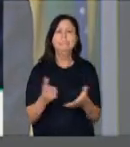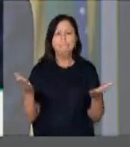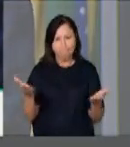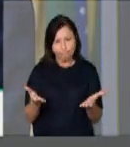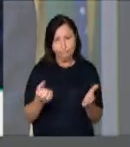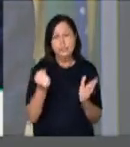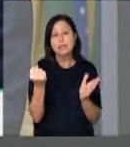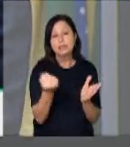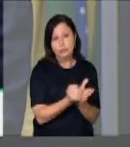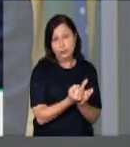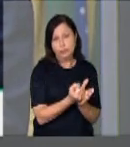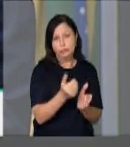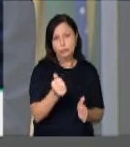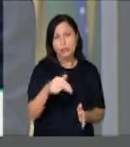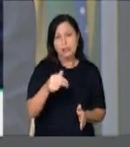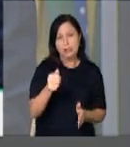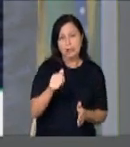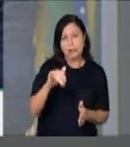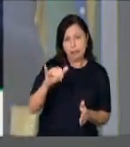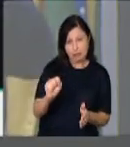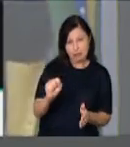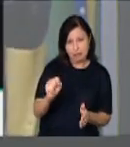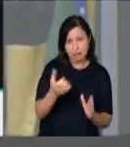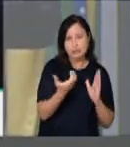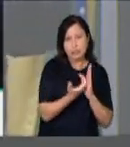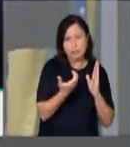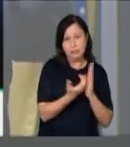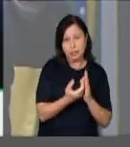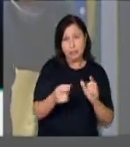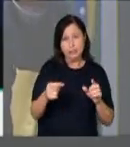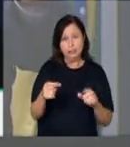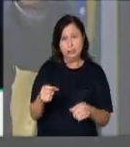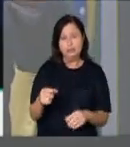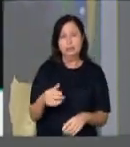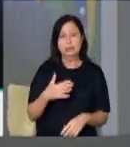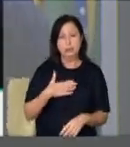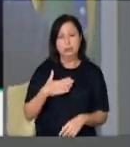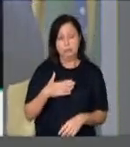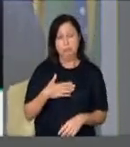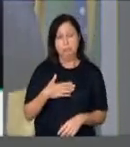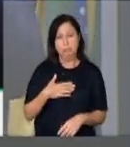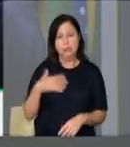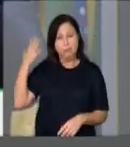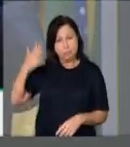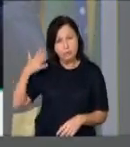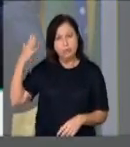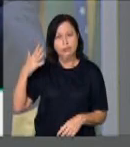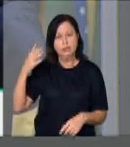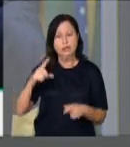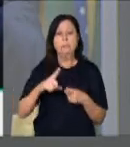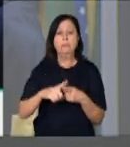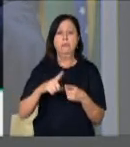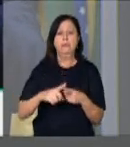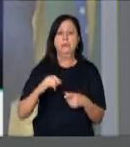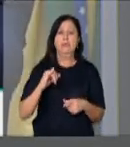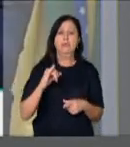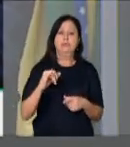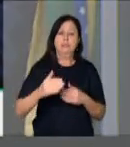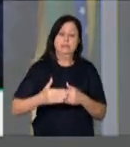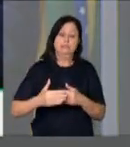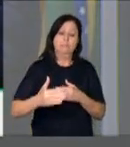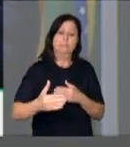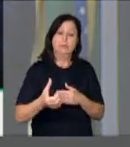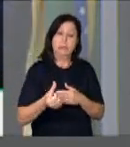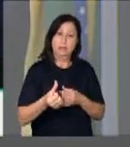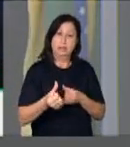voz do brasil esse meu pronunciamento porque se daqui a uns dias a seis meses as